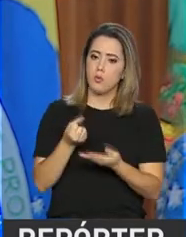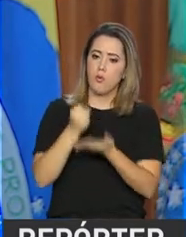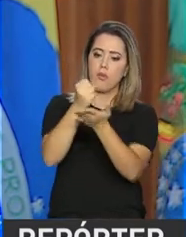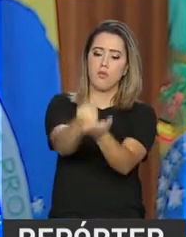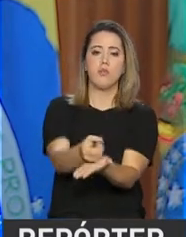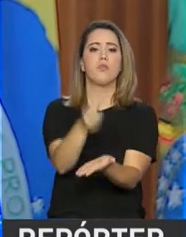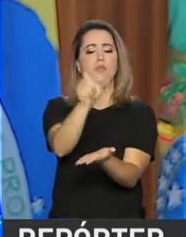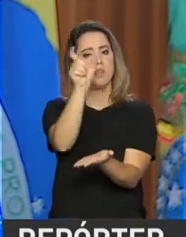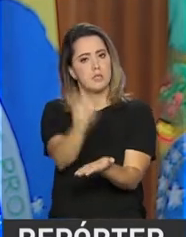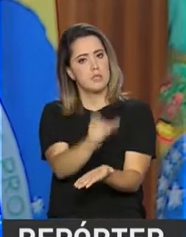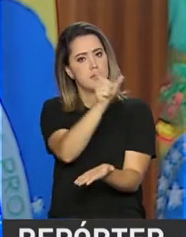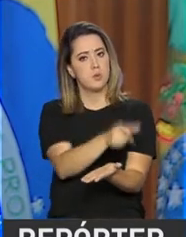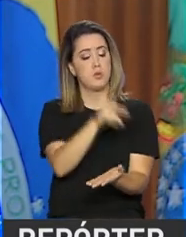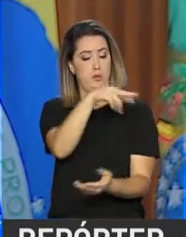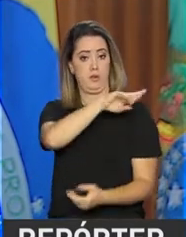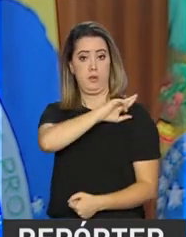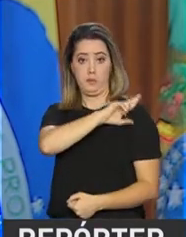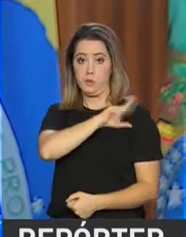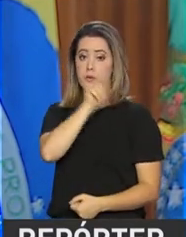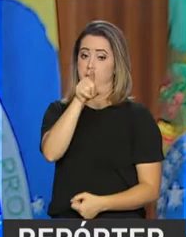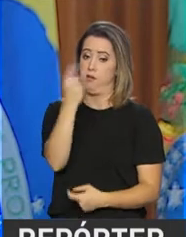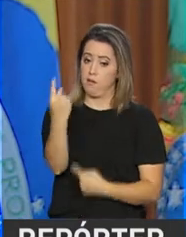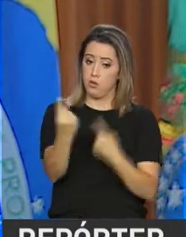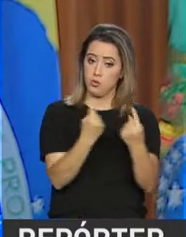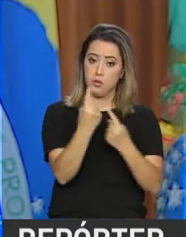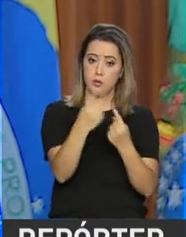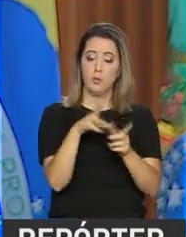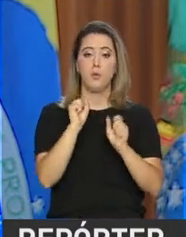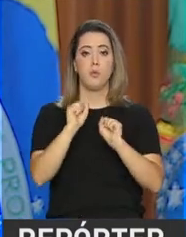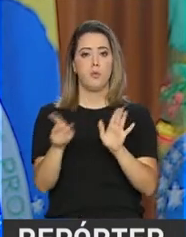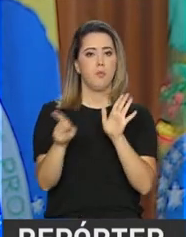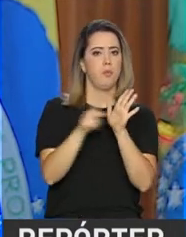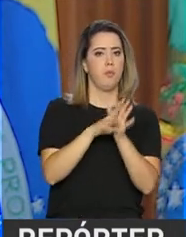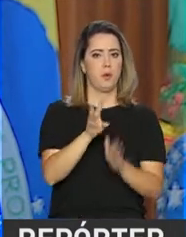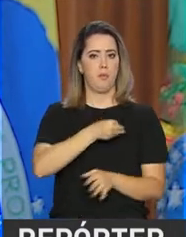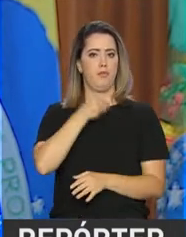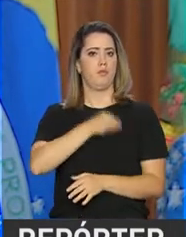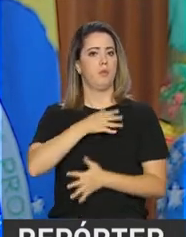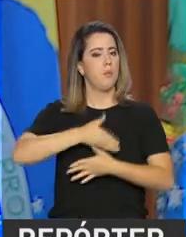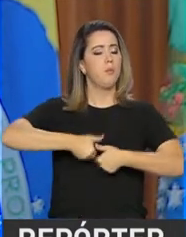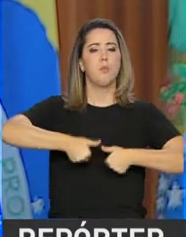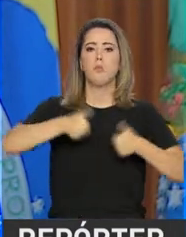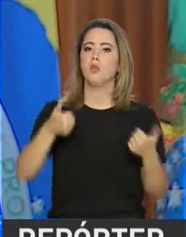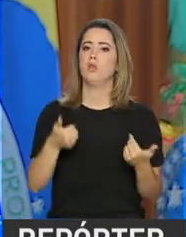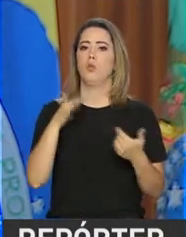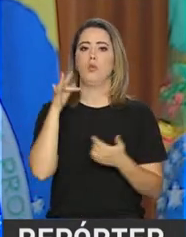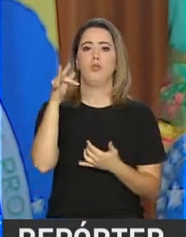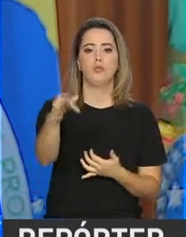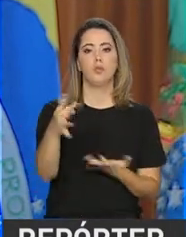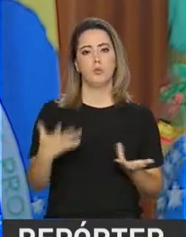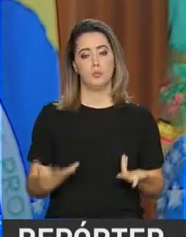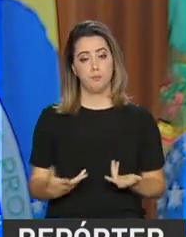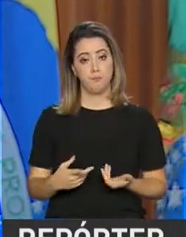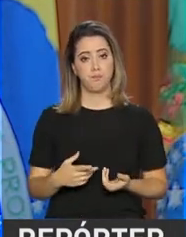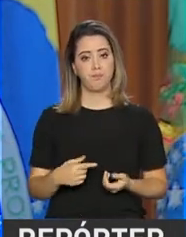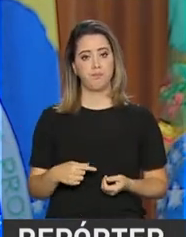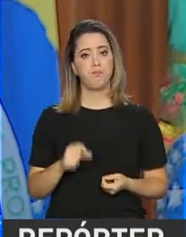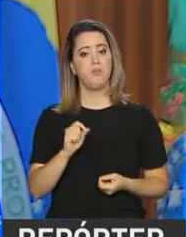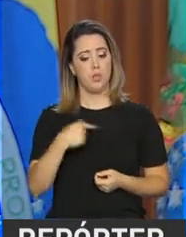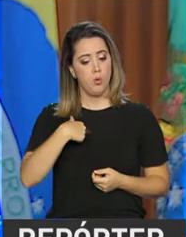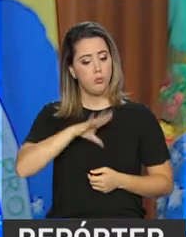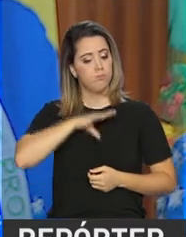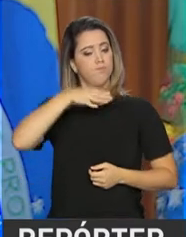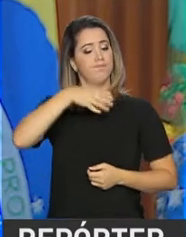que todos possam ser responsáveis e provedores no seu bem-estar do seu futuro o que mais me